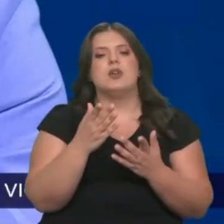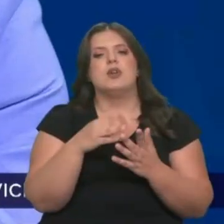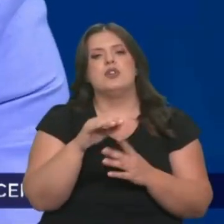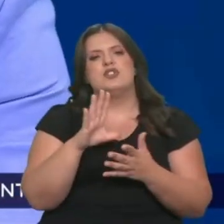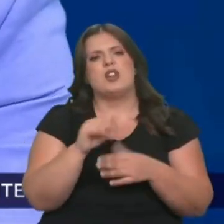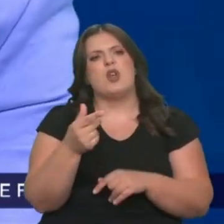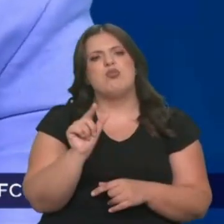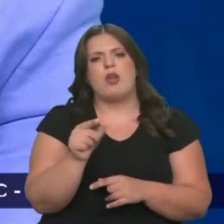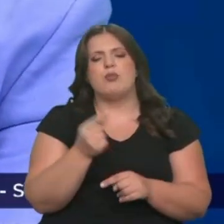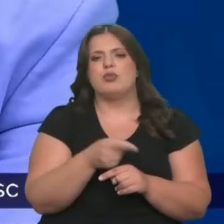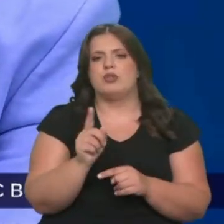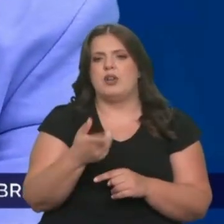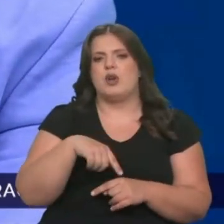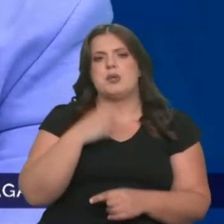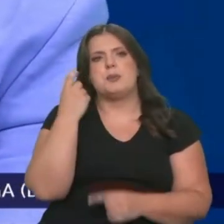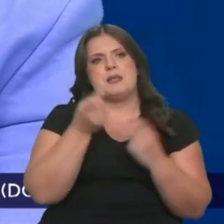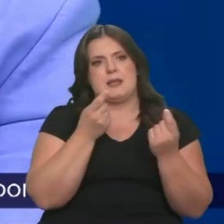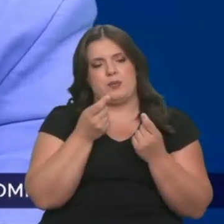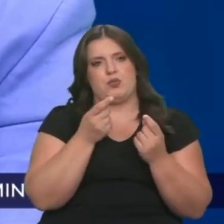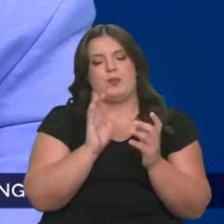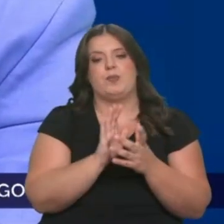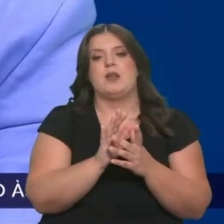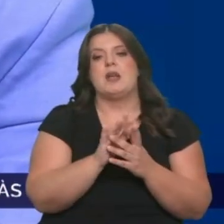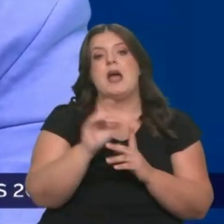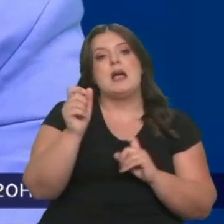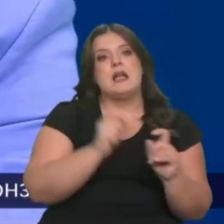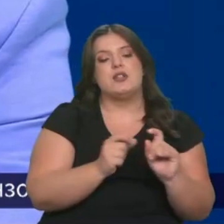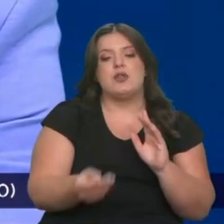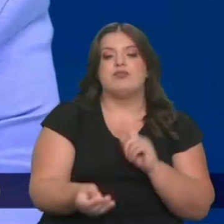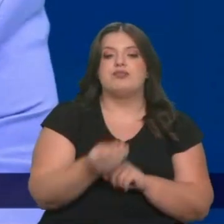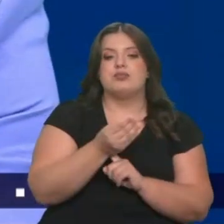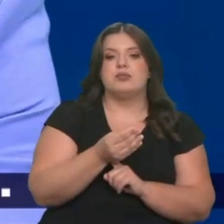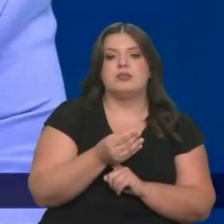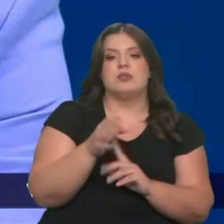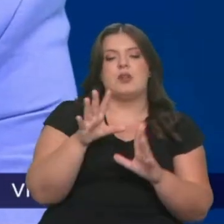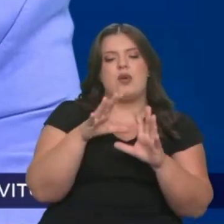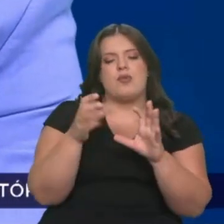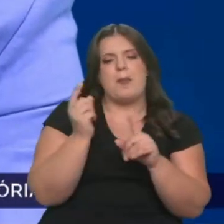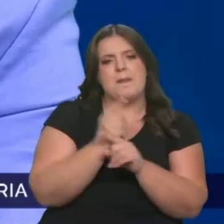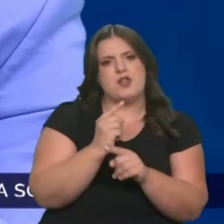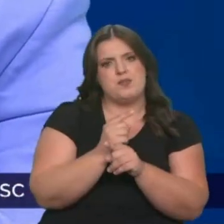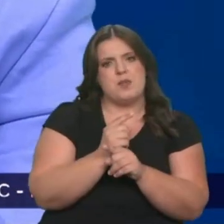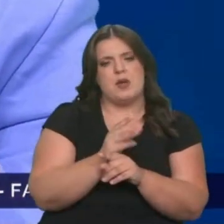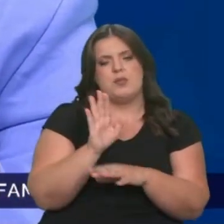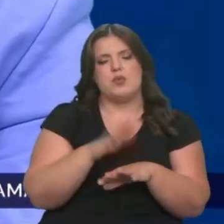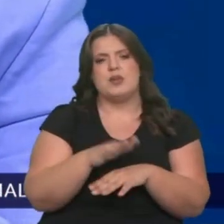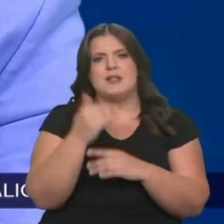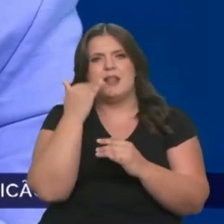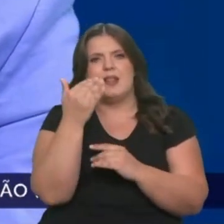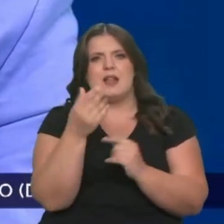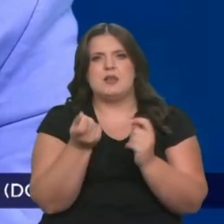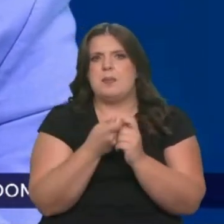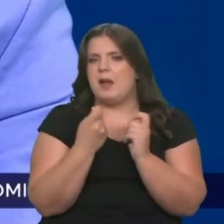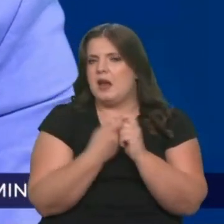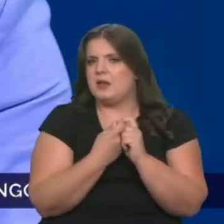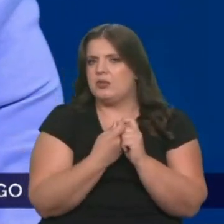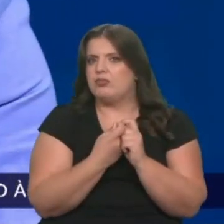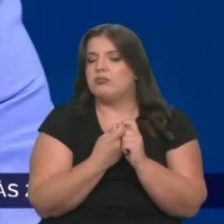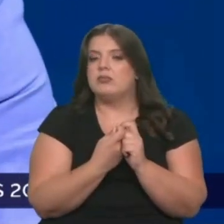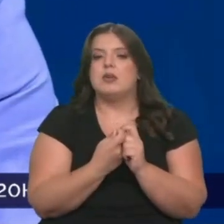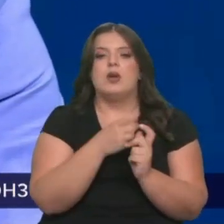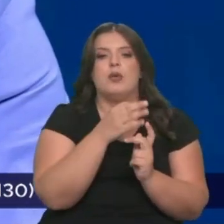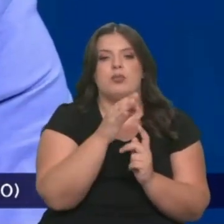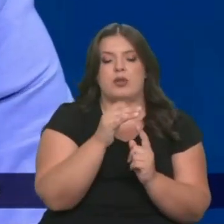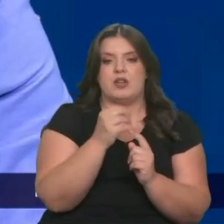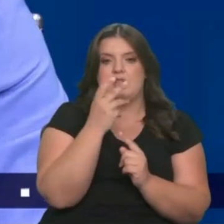razão muito simples. Nós pensamos que as estrelas nascem da mesma nuvem e, portanto, terão sempre idades muito aproximadas. Polaris